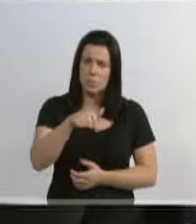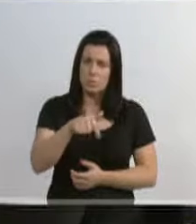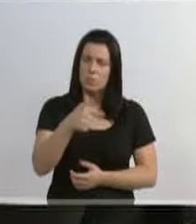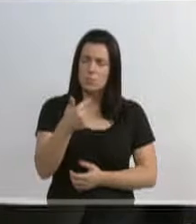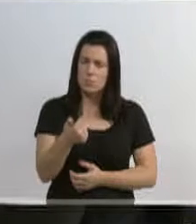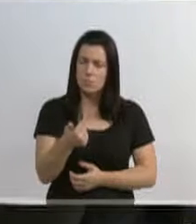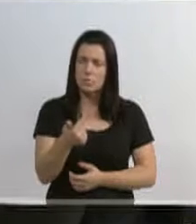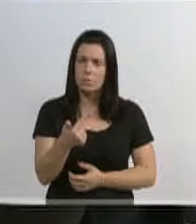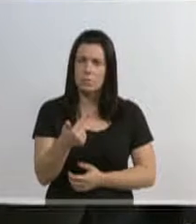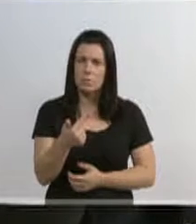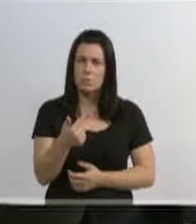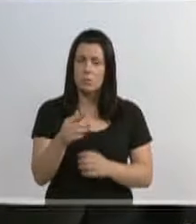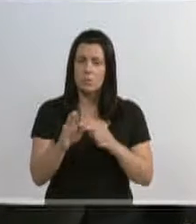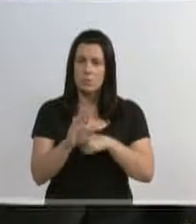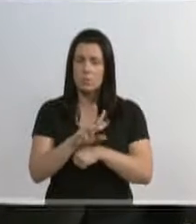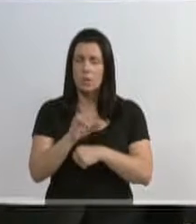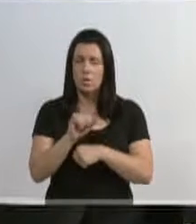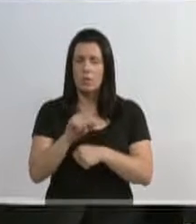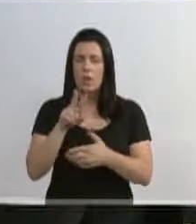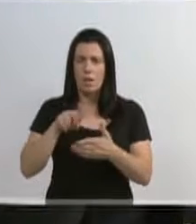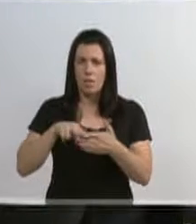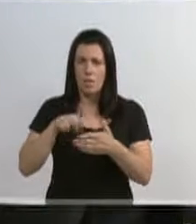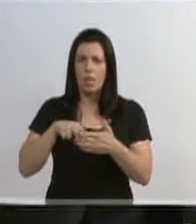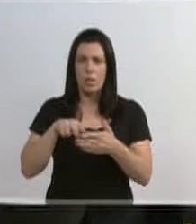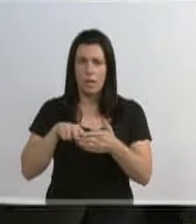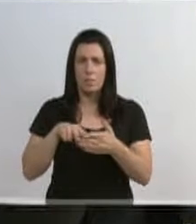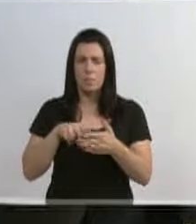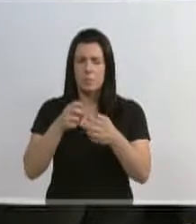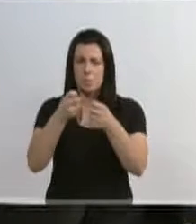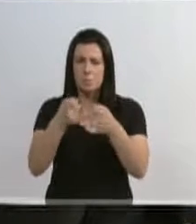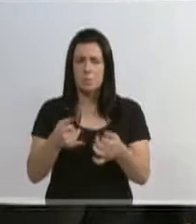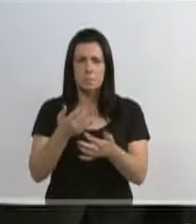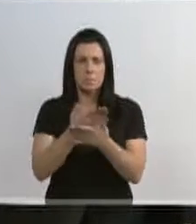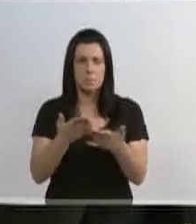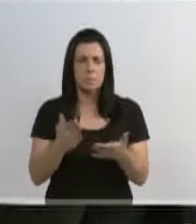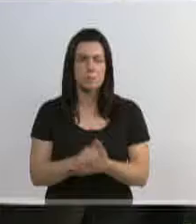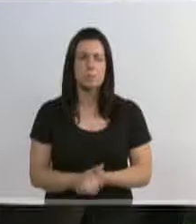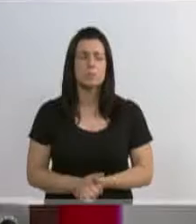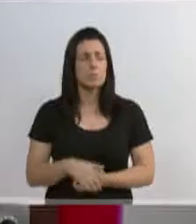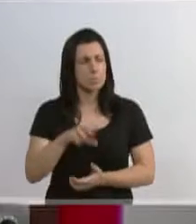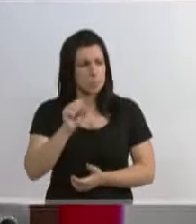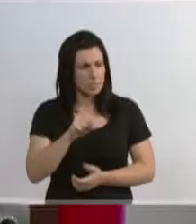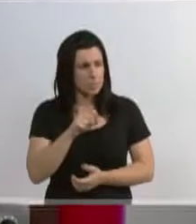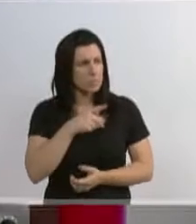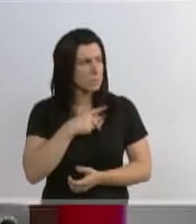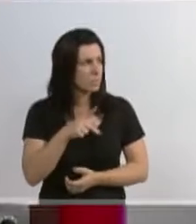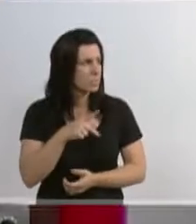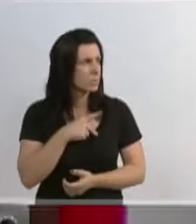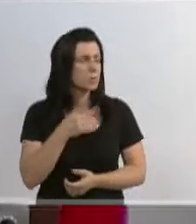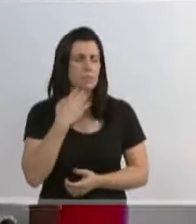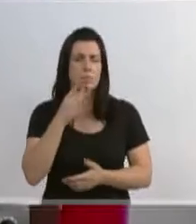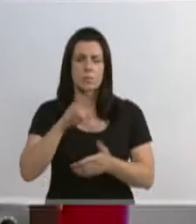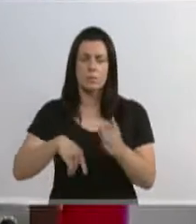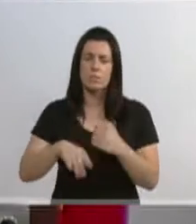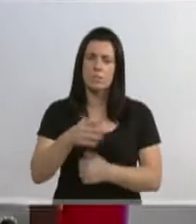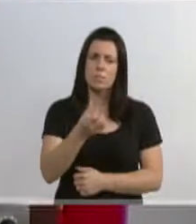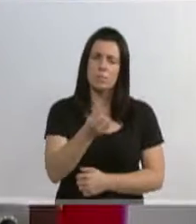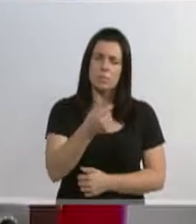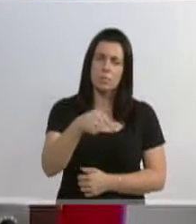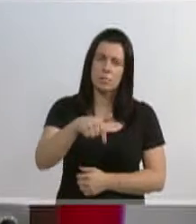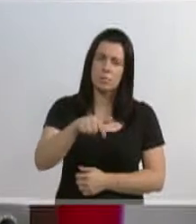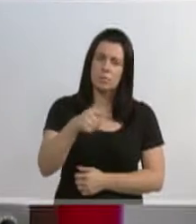672, e ele mesmo fará a leitura lá do plenário e vai explicar para os senhores. Sim, presidente. Correto. Requerimento